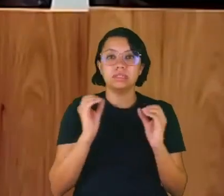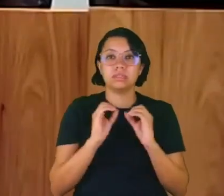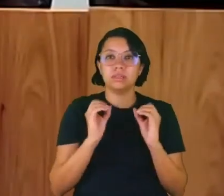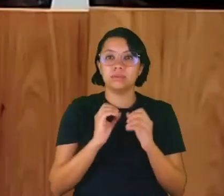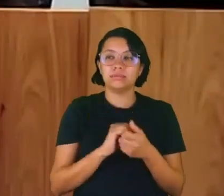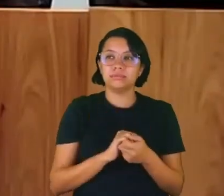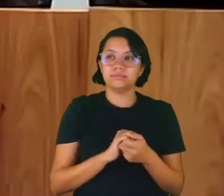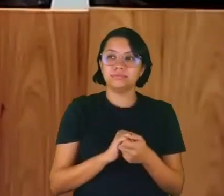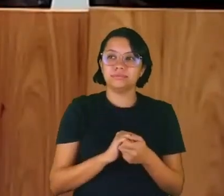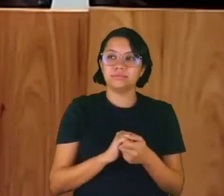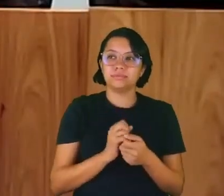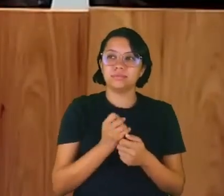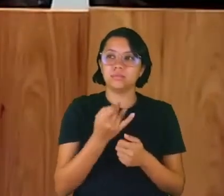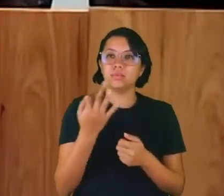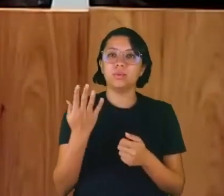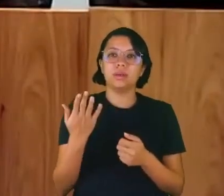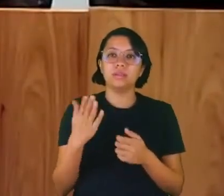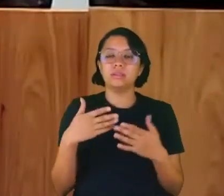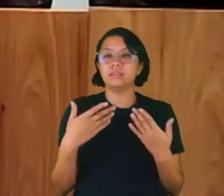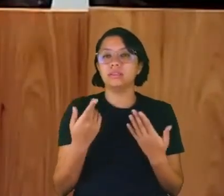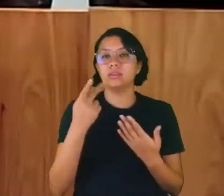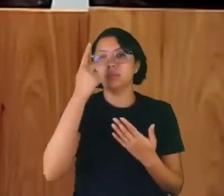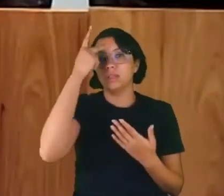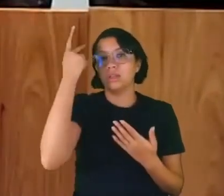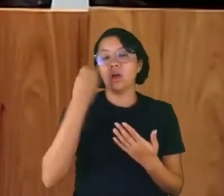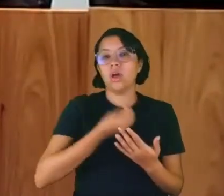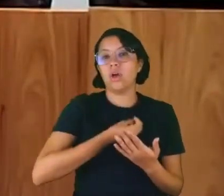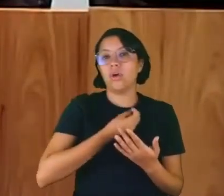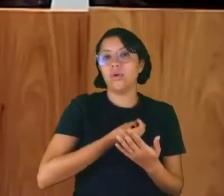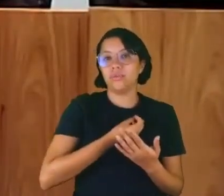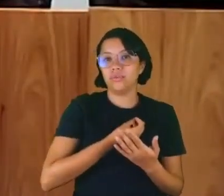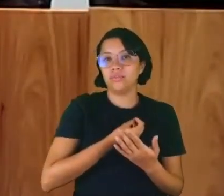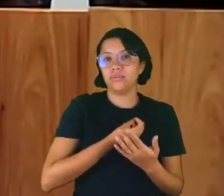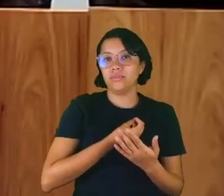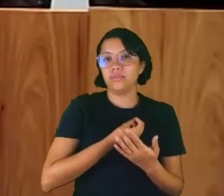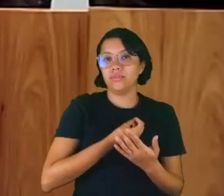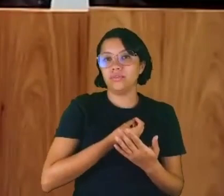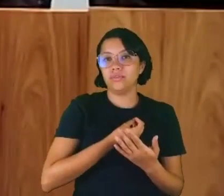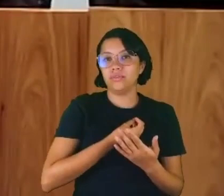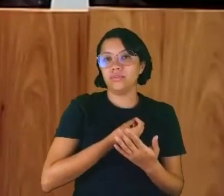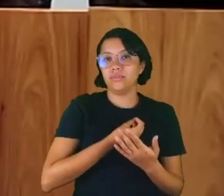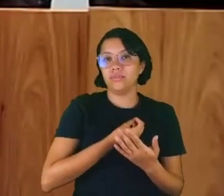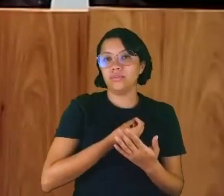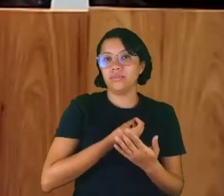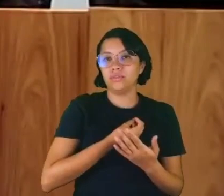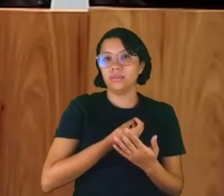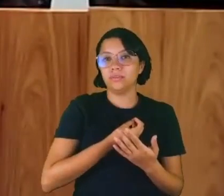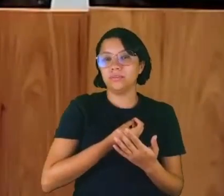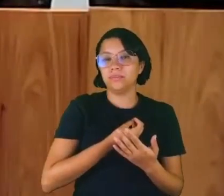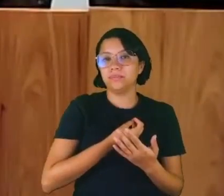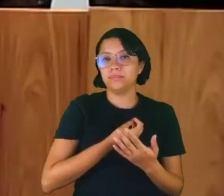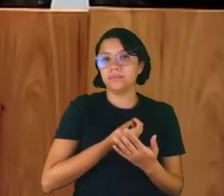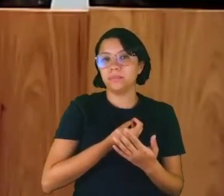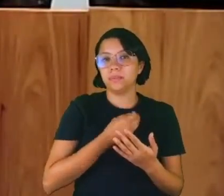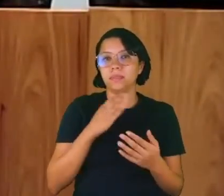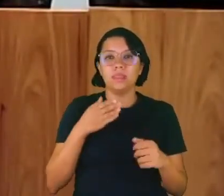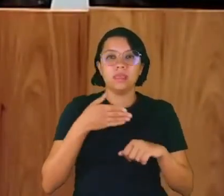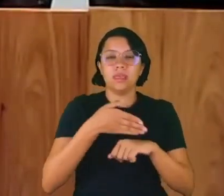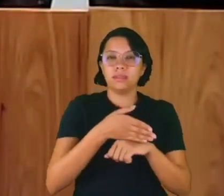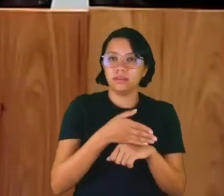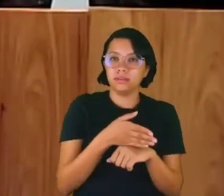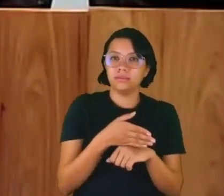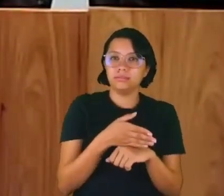né? Então a pessoa vivia, né? Balança a cabeça novamente. Entrava